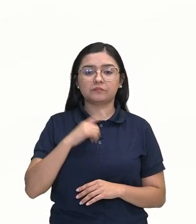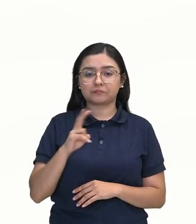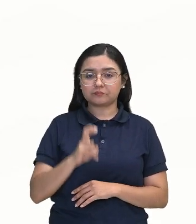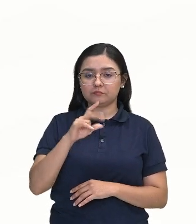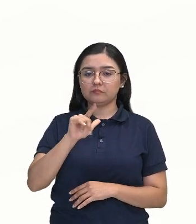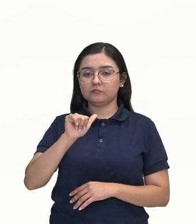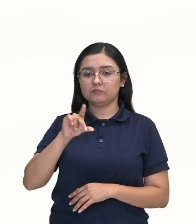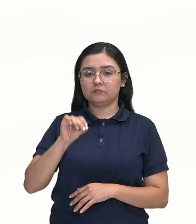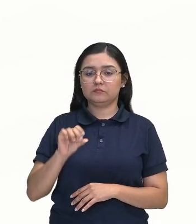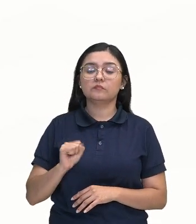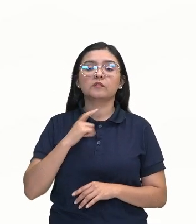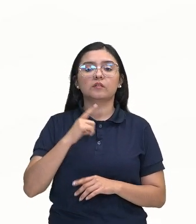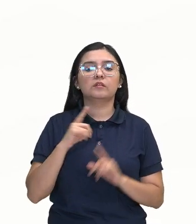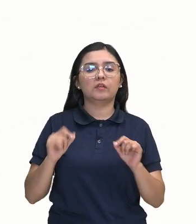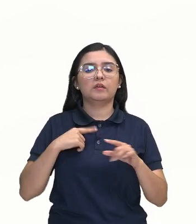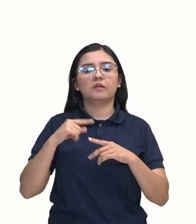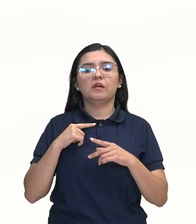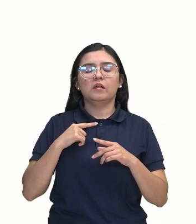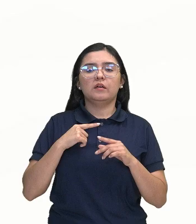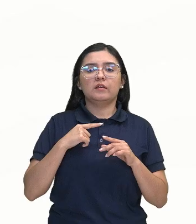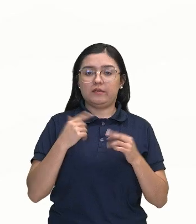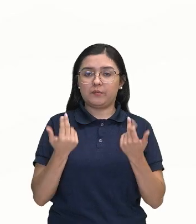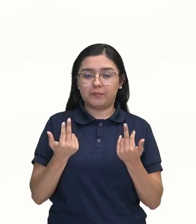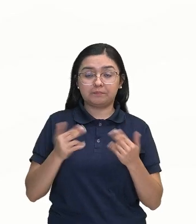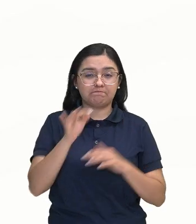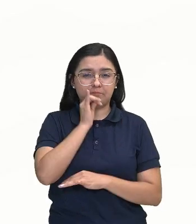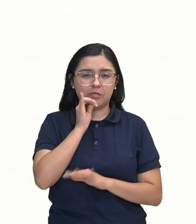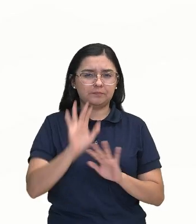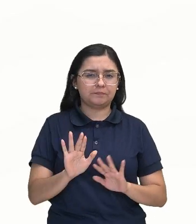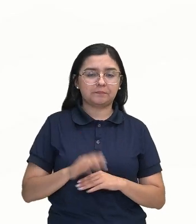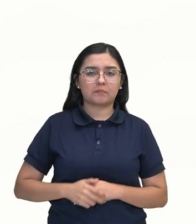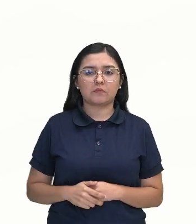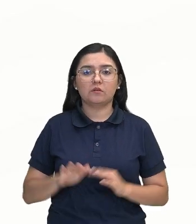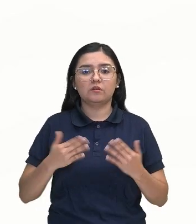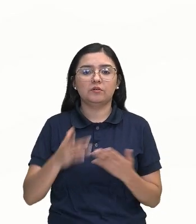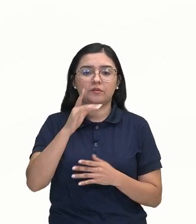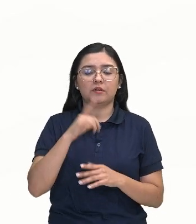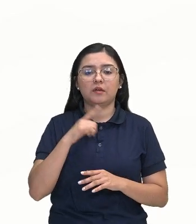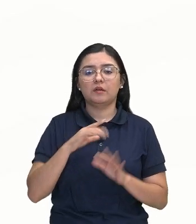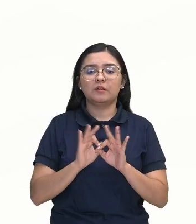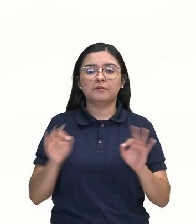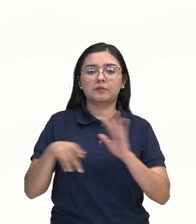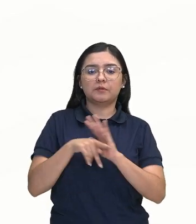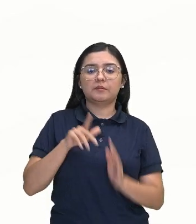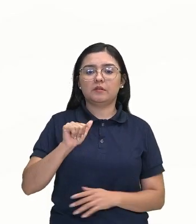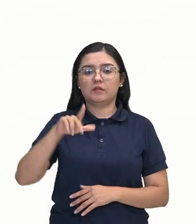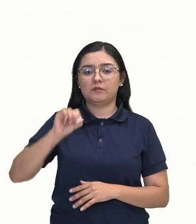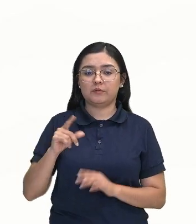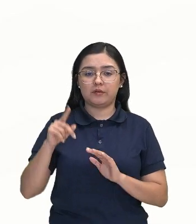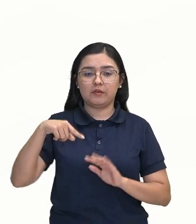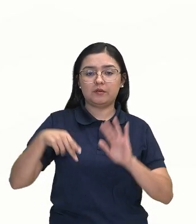lados possuem a mesma medida. Vamos supor, por exemplo, que essa medida do lado seja igual